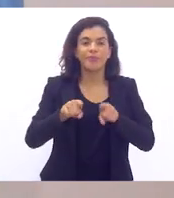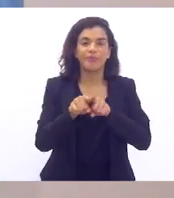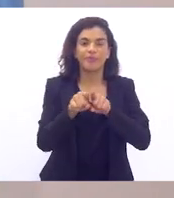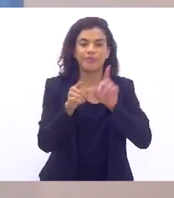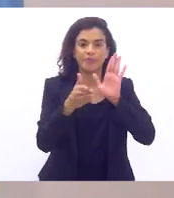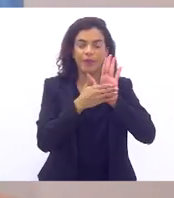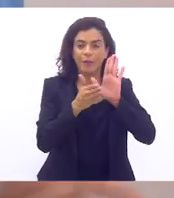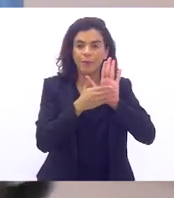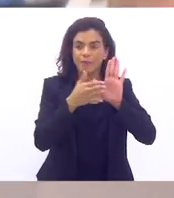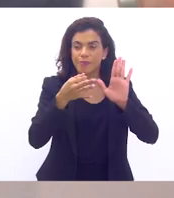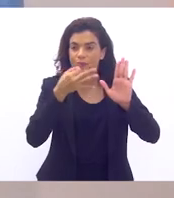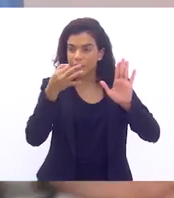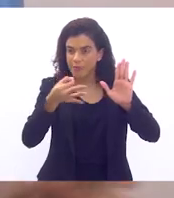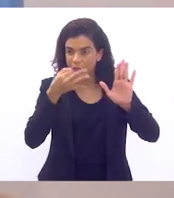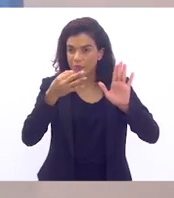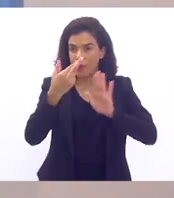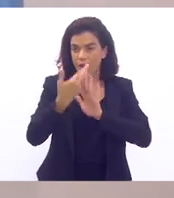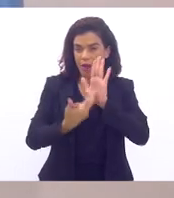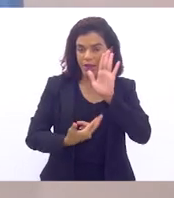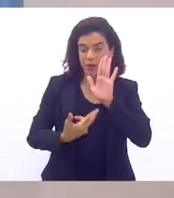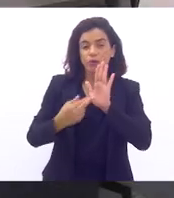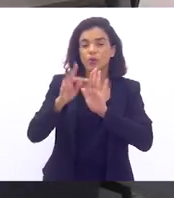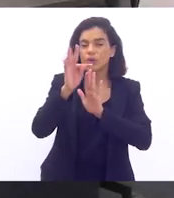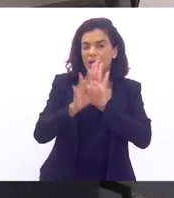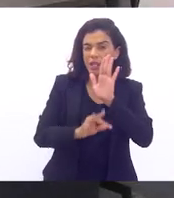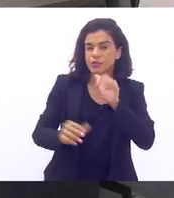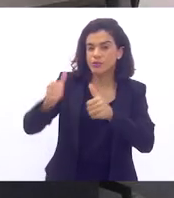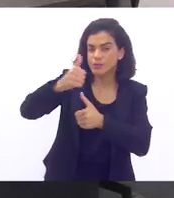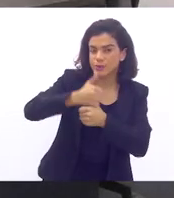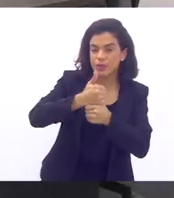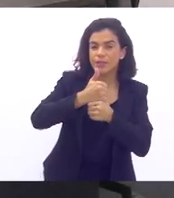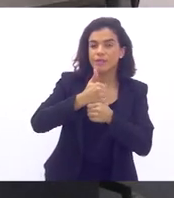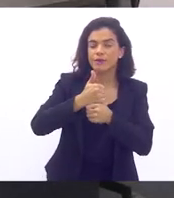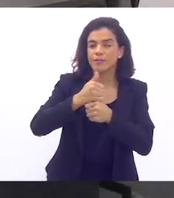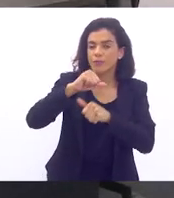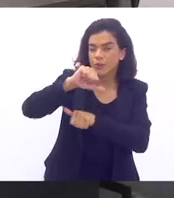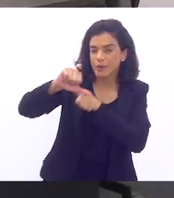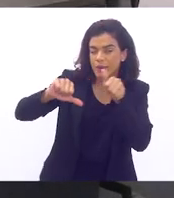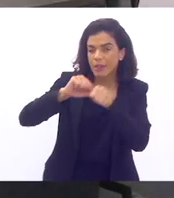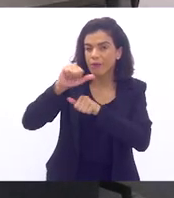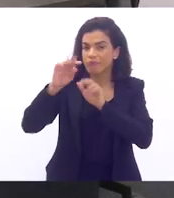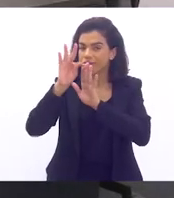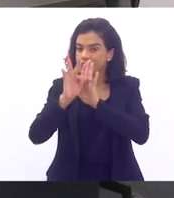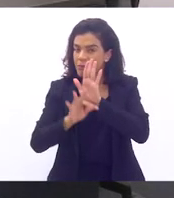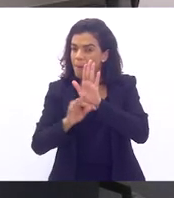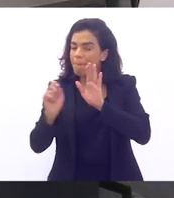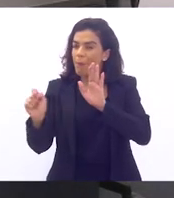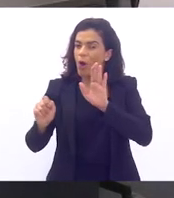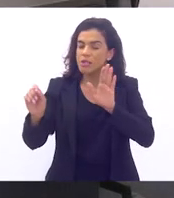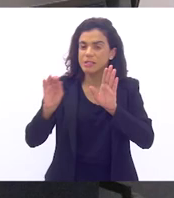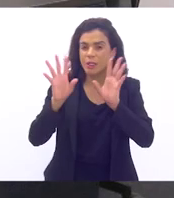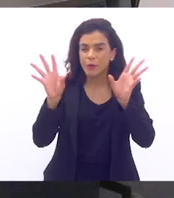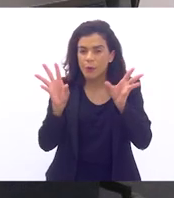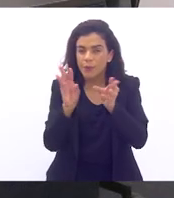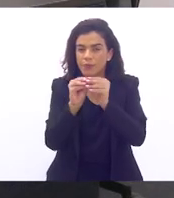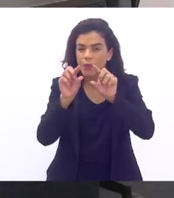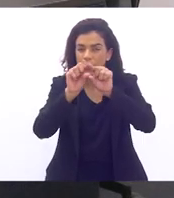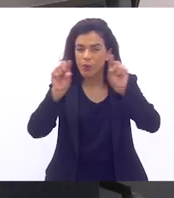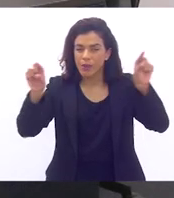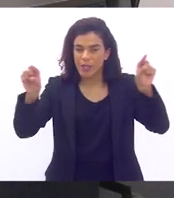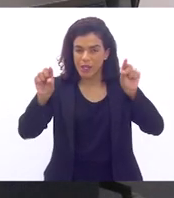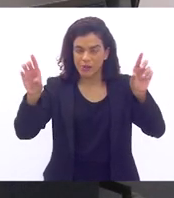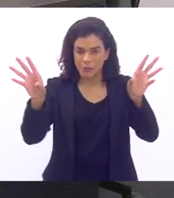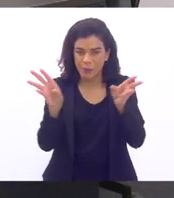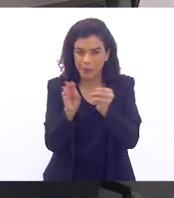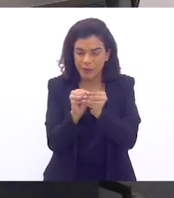ao relator que no seu substitutivo que a gente possa botar aqui na em menta ou num artigo primeiro